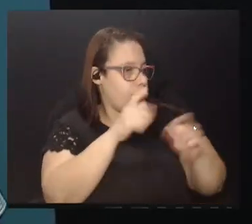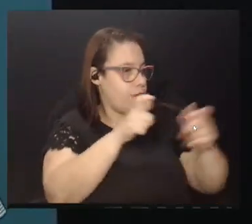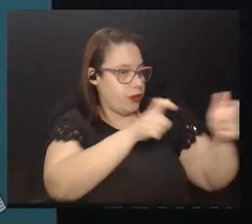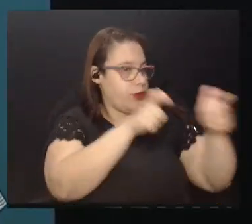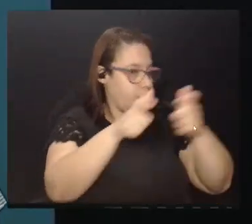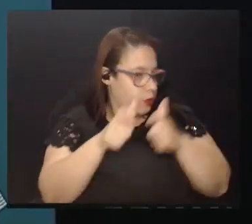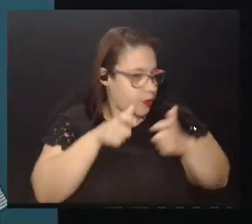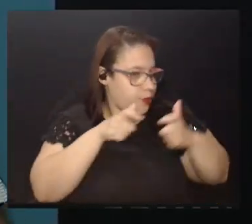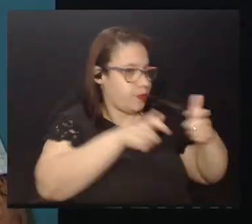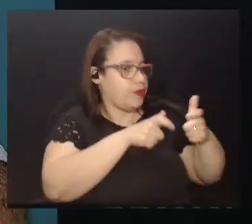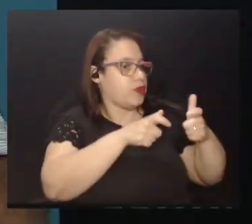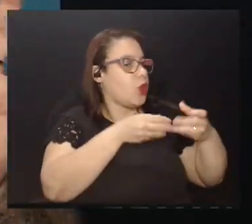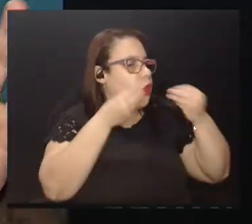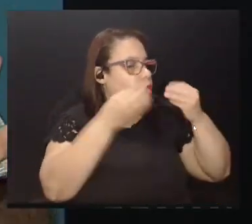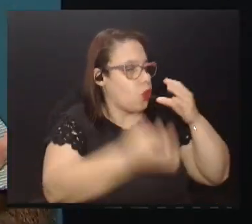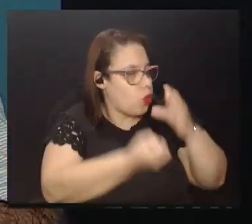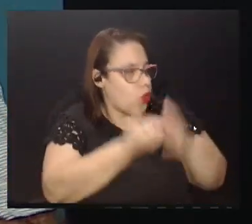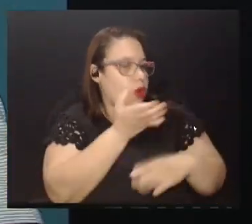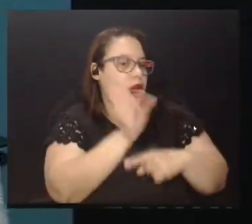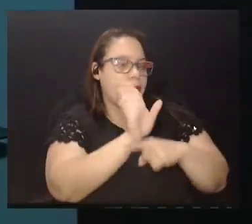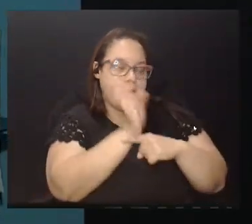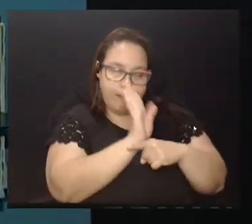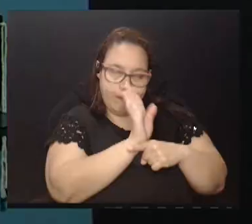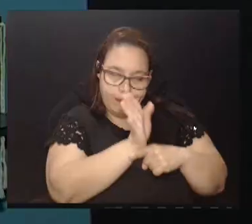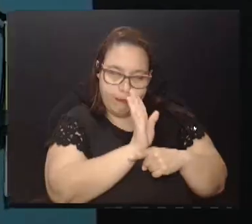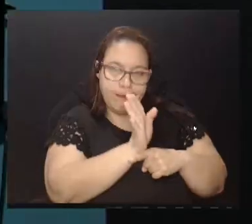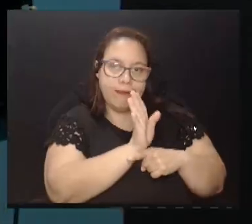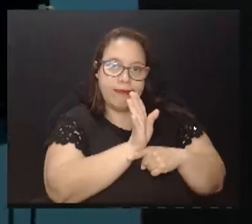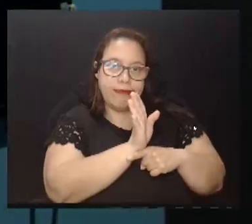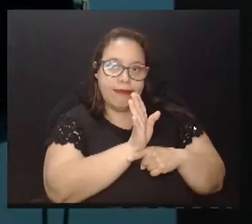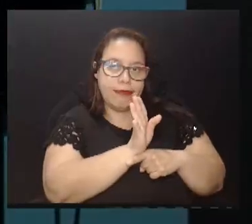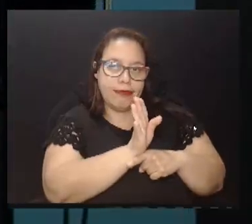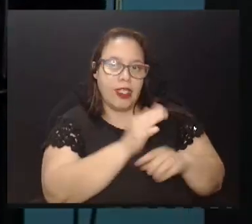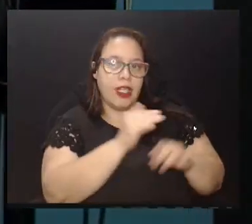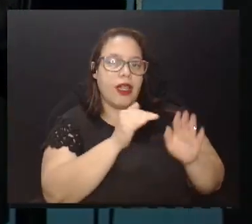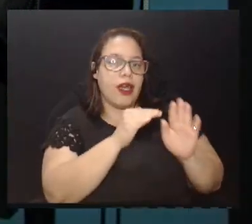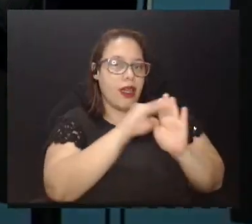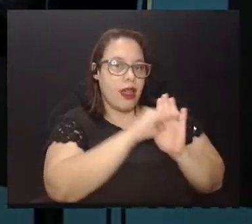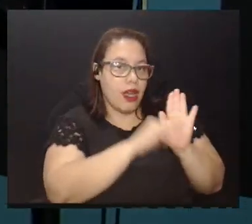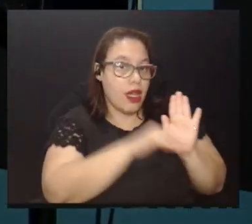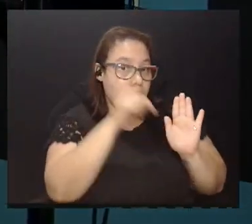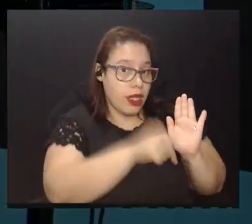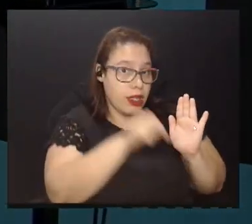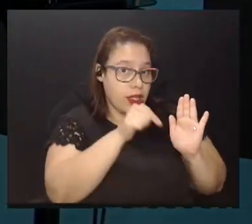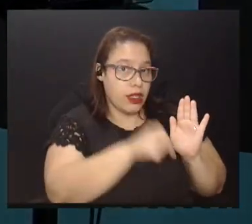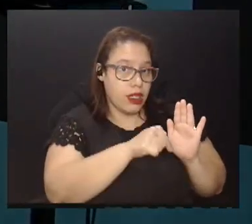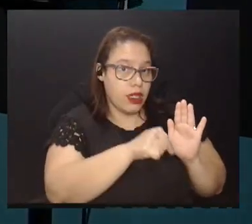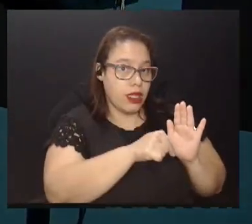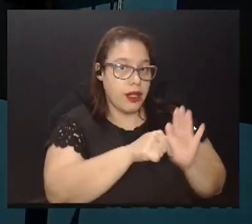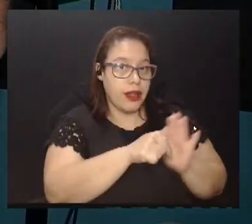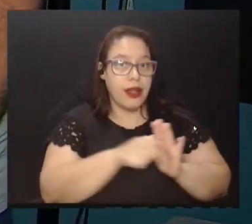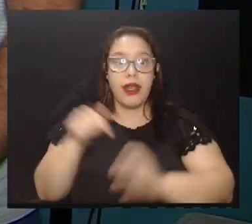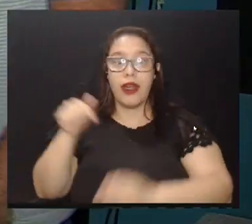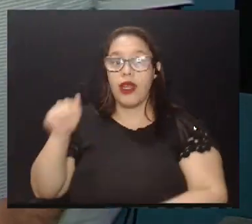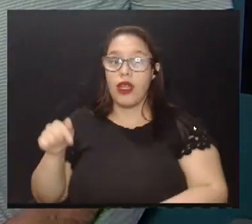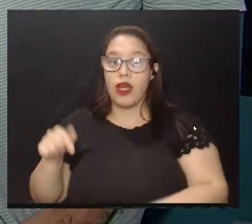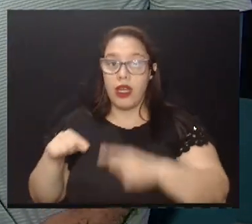nascem os filmes, conhecendo as etapas. E aqui, onde exatamente nós estamos? A gente está numa sala de